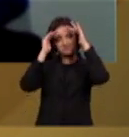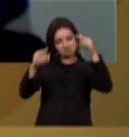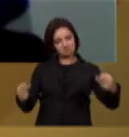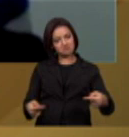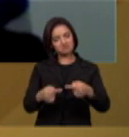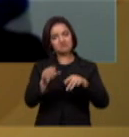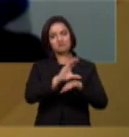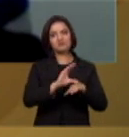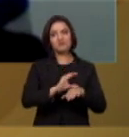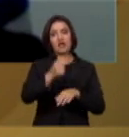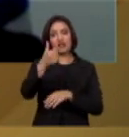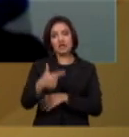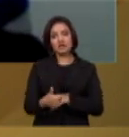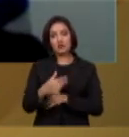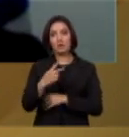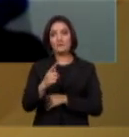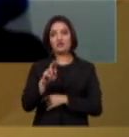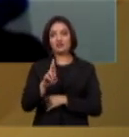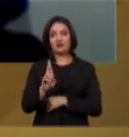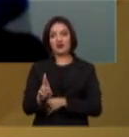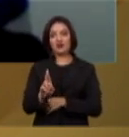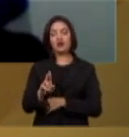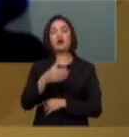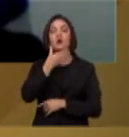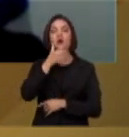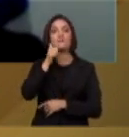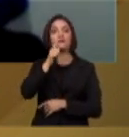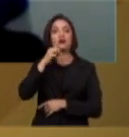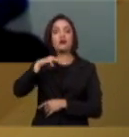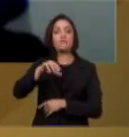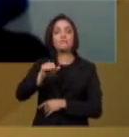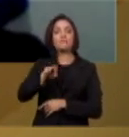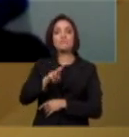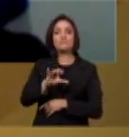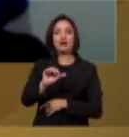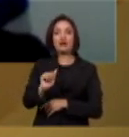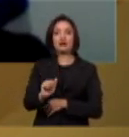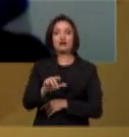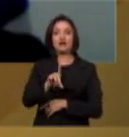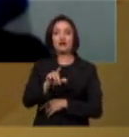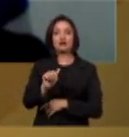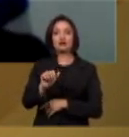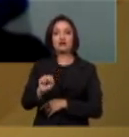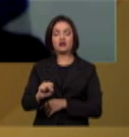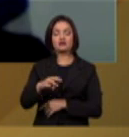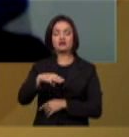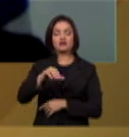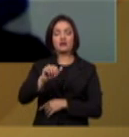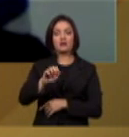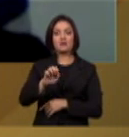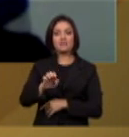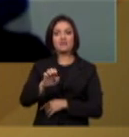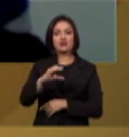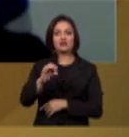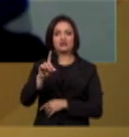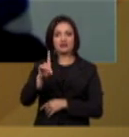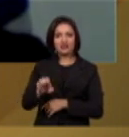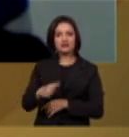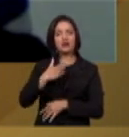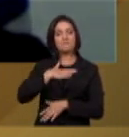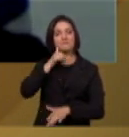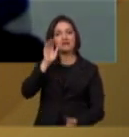da Subprocuradora-Geral da República, Maria das Mercês de Castro Gordilho Aras, minha amada esposa